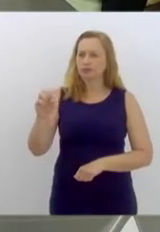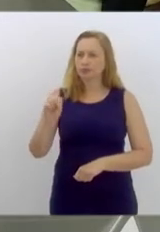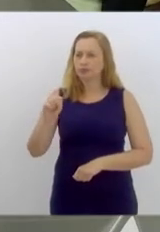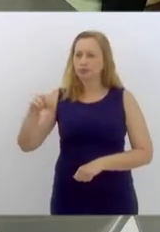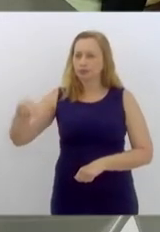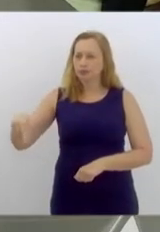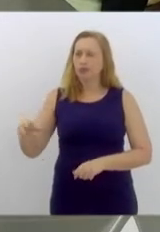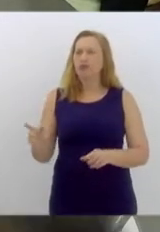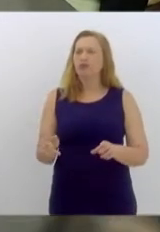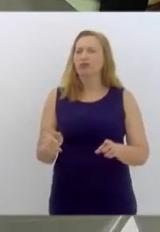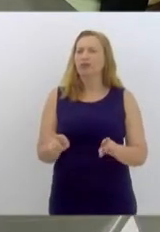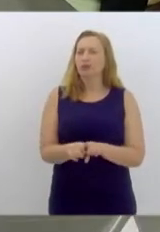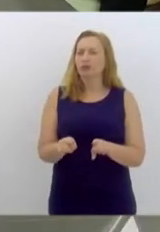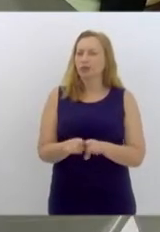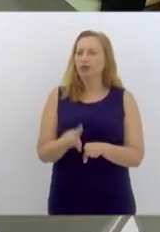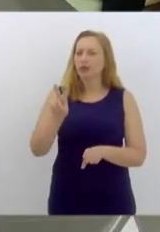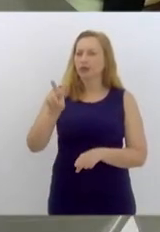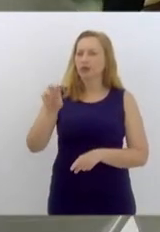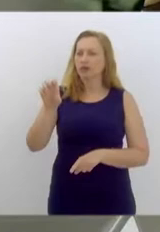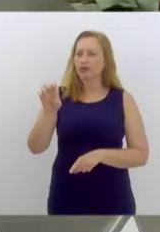Souza,